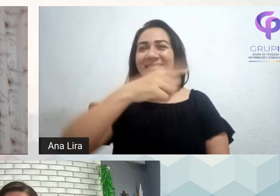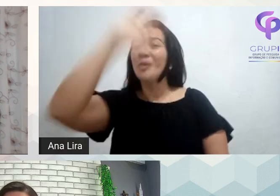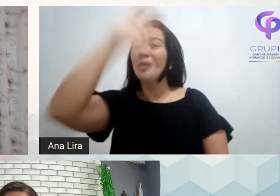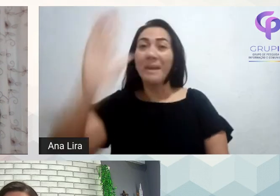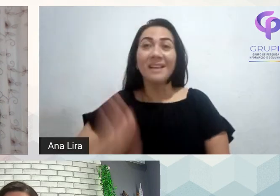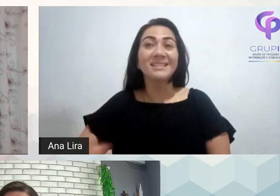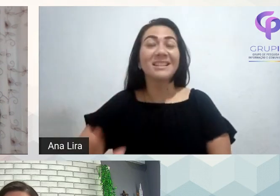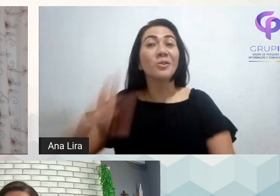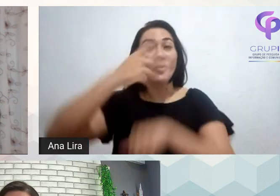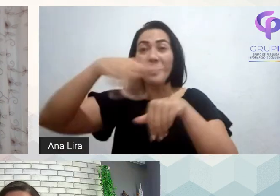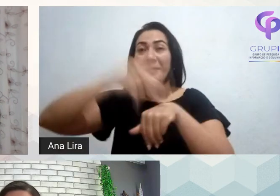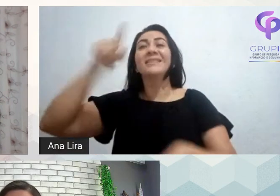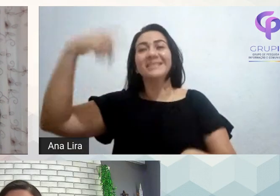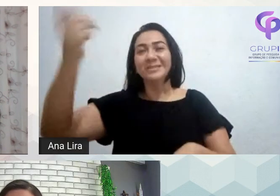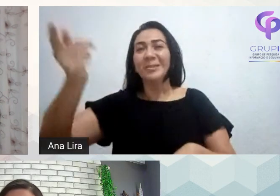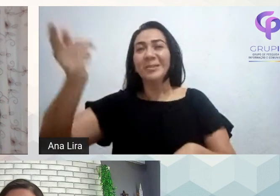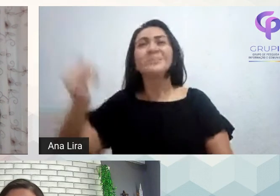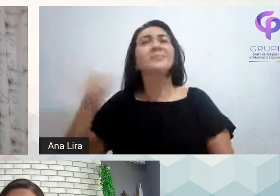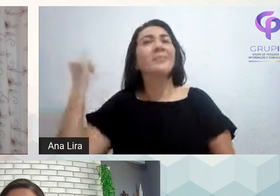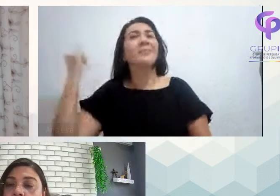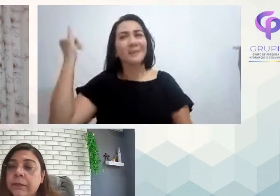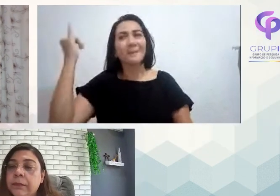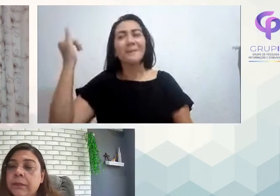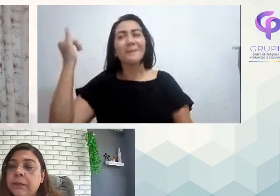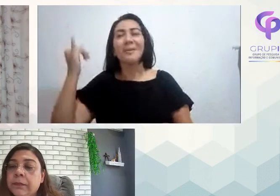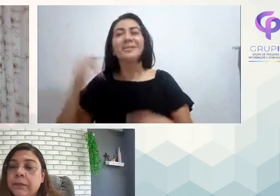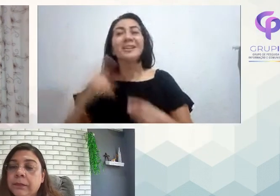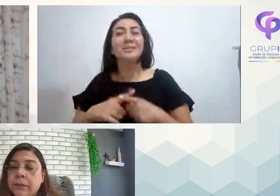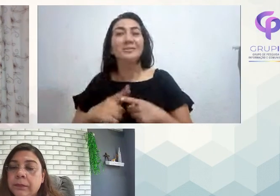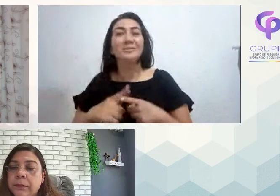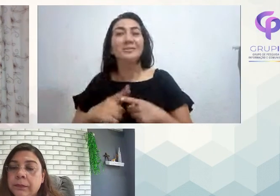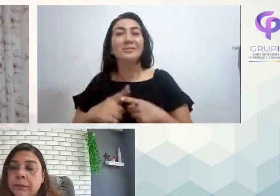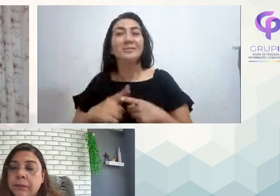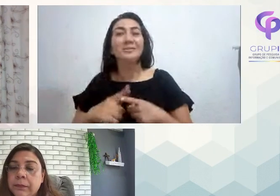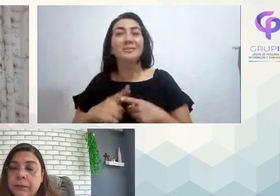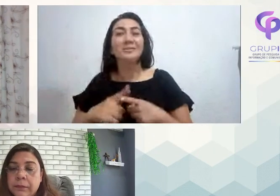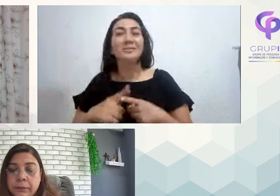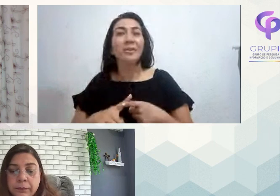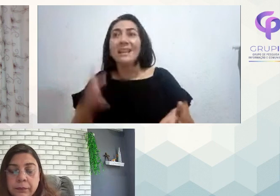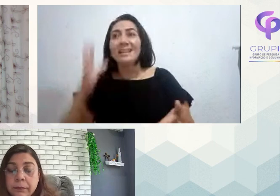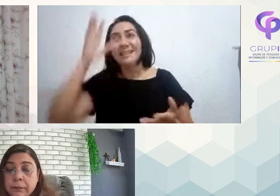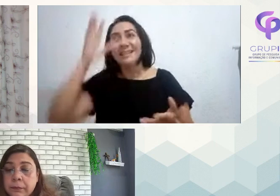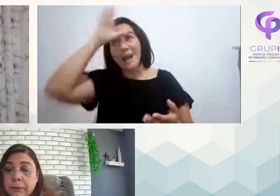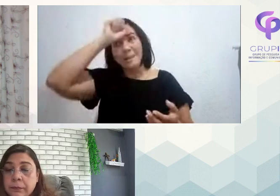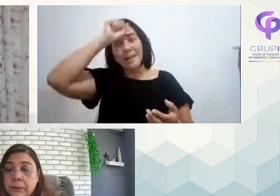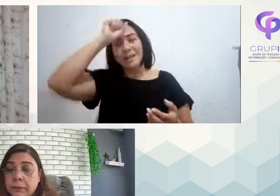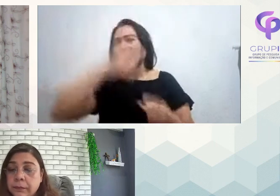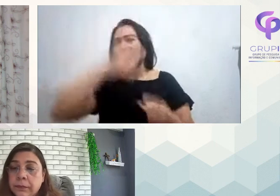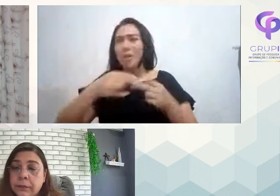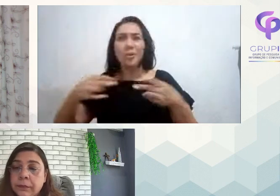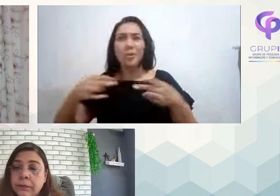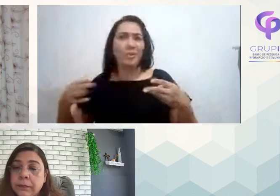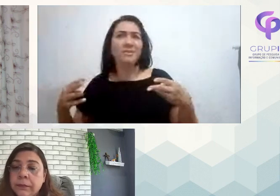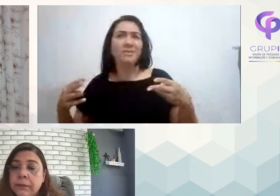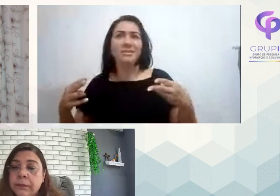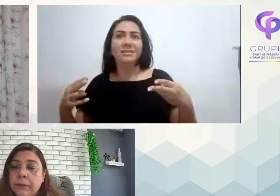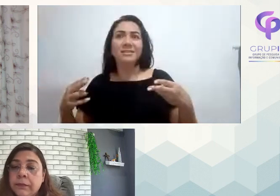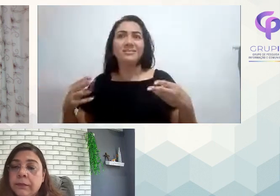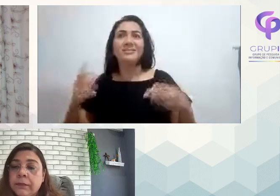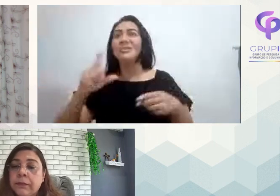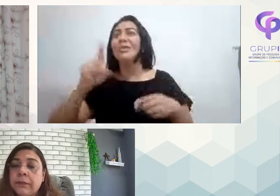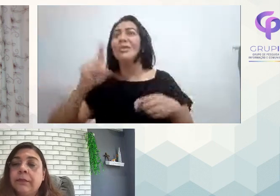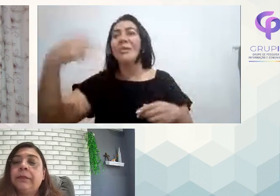cada área, um pouquinho, enfim. Eu só tenho mesmo a agradecer o convite da professora Guilhermina, da Thaís, do